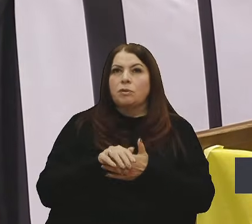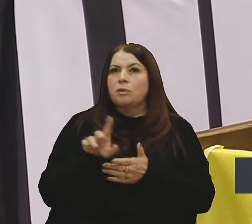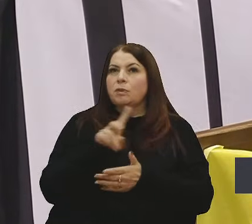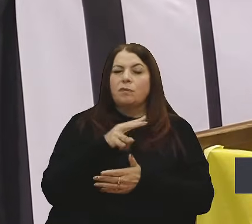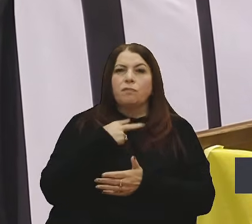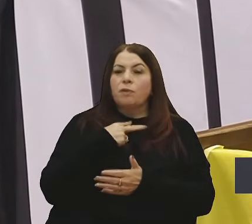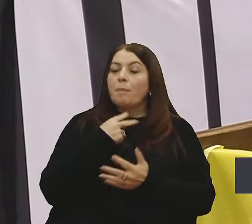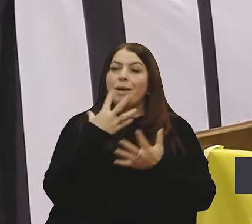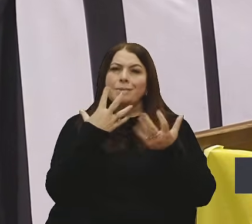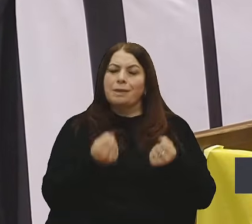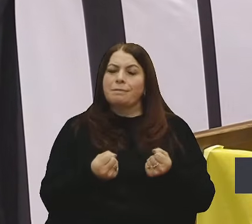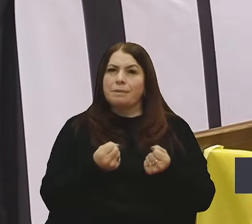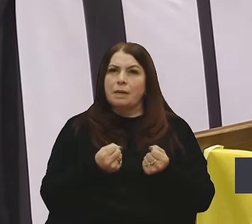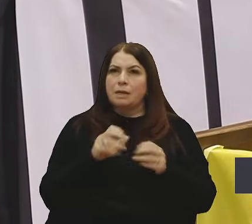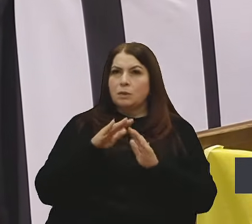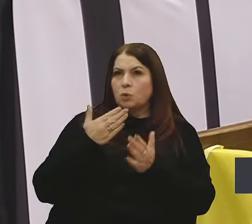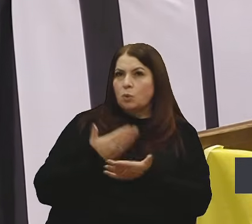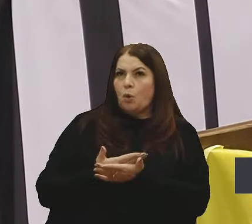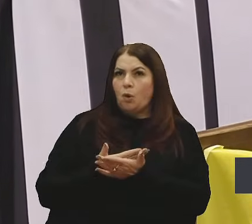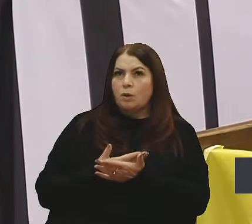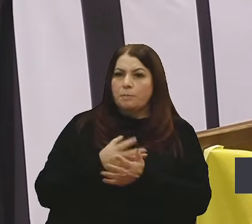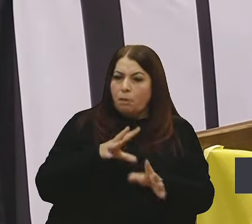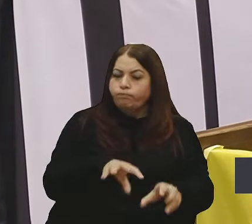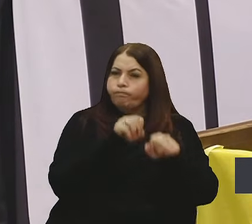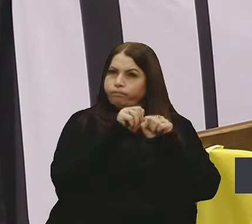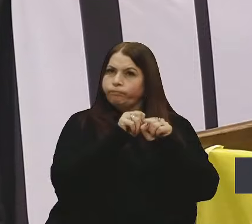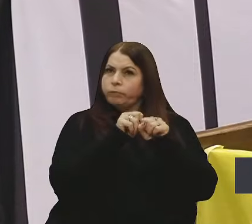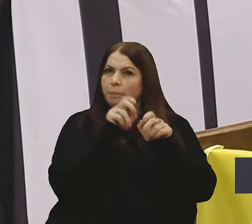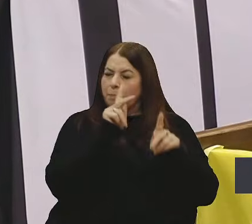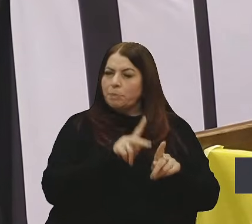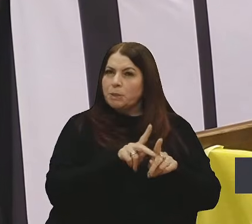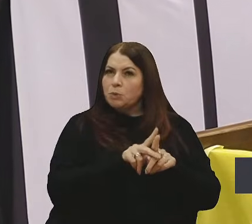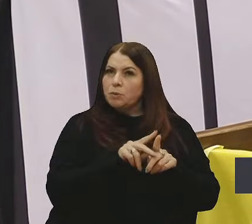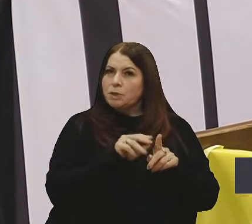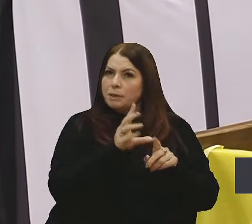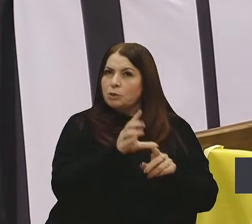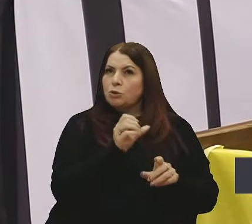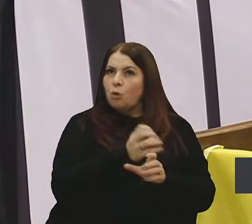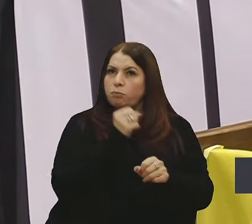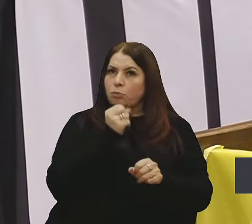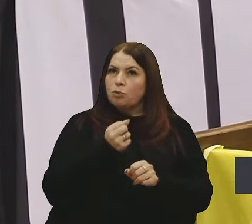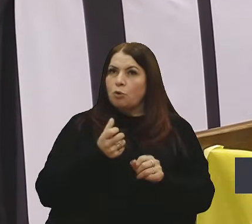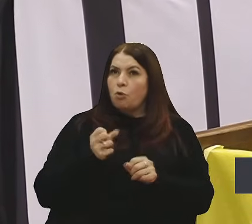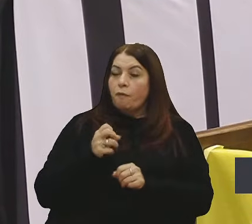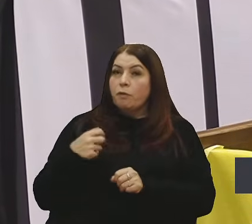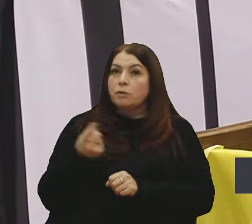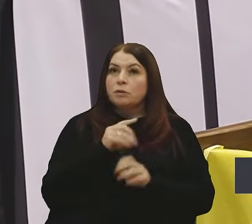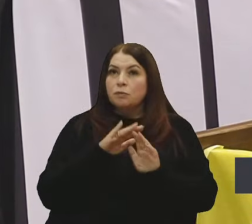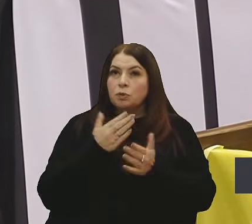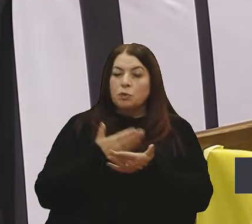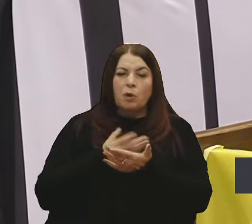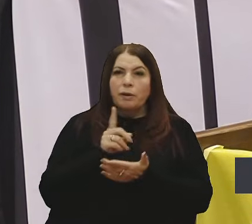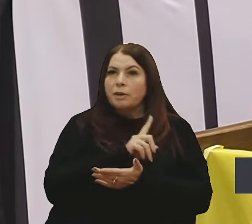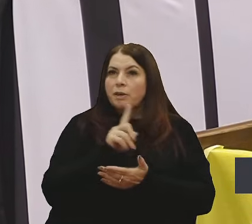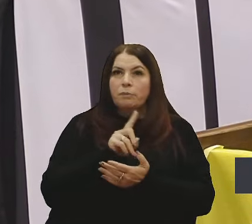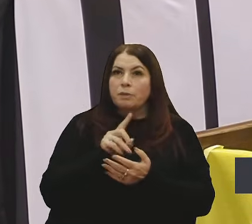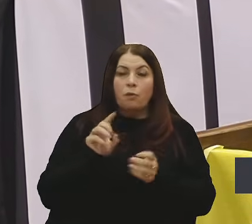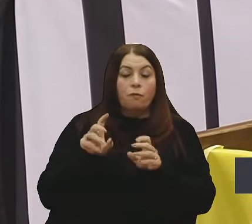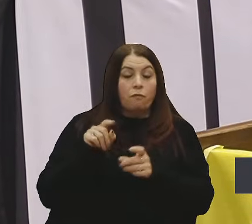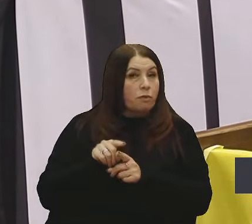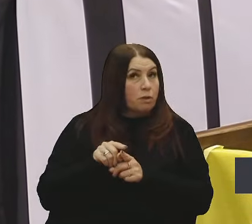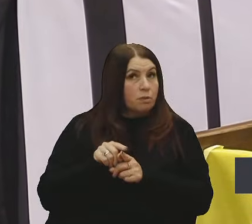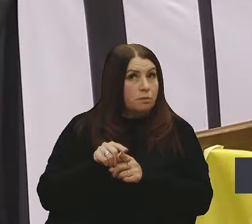vamos aceitar que as nossas escolas sejam tomadas por parasitas sanguessugas covardes. As nossas escolas não estão à venda.